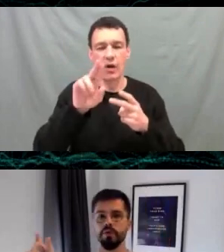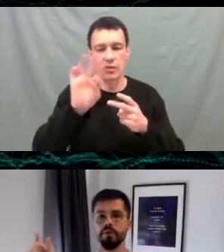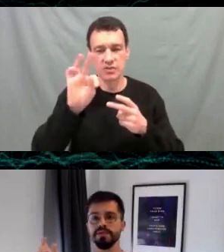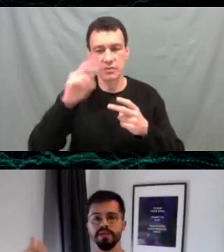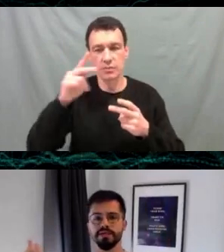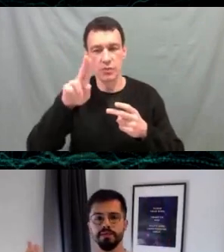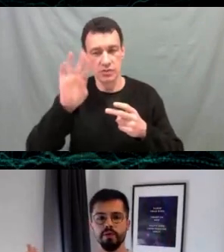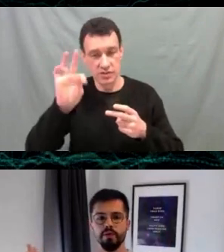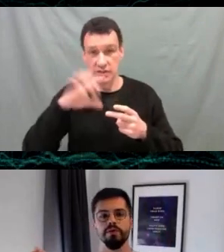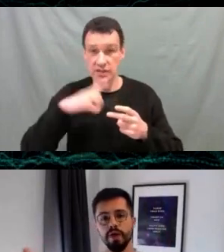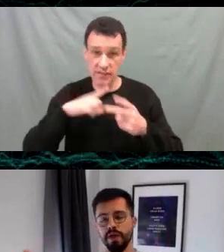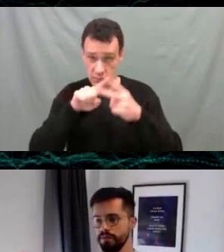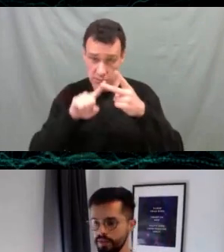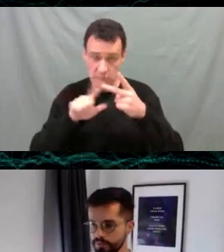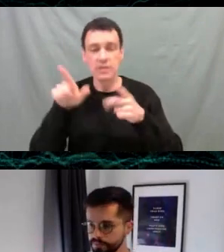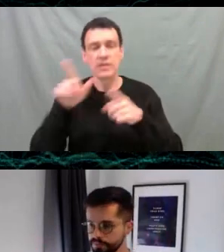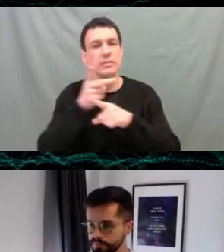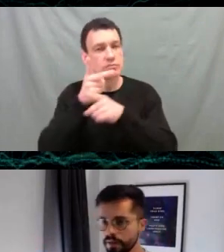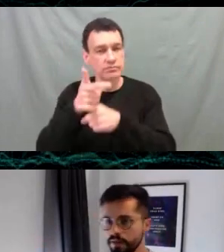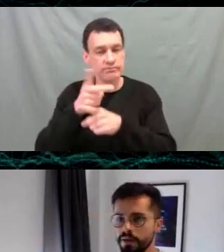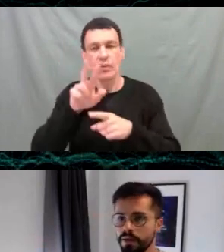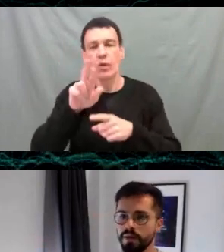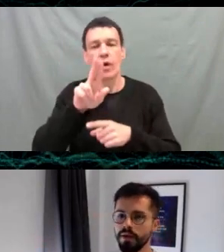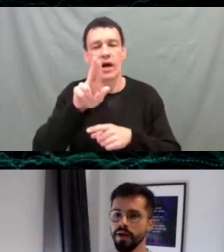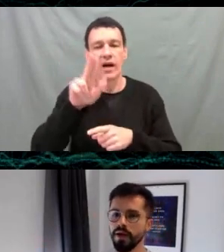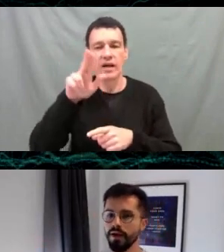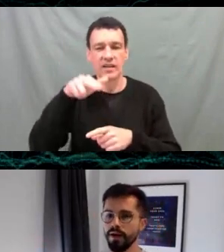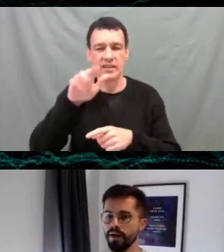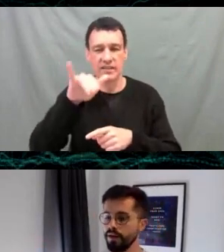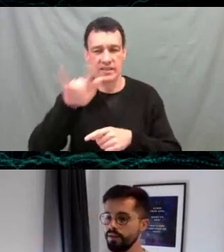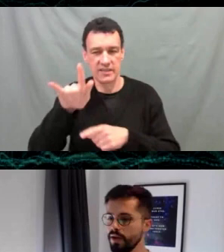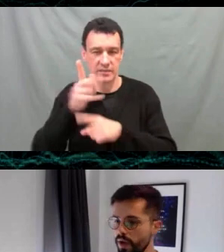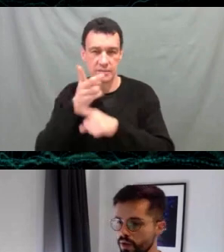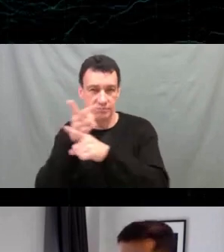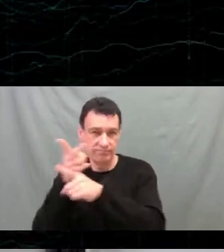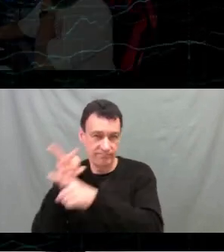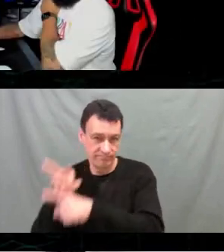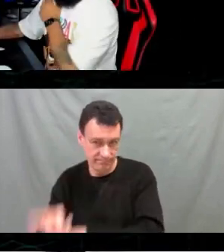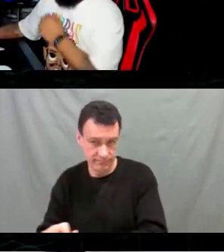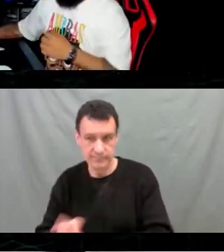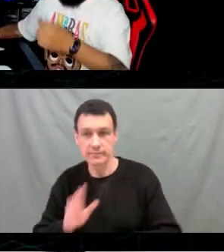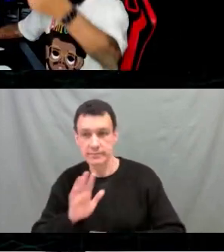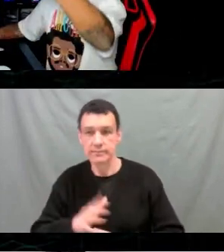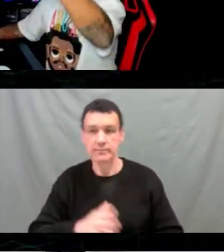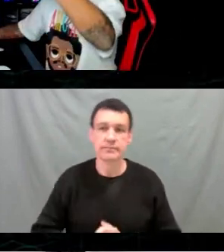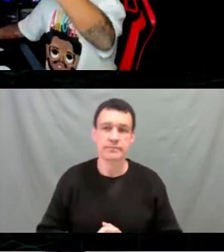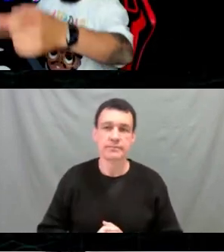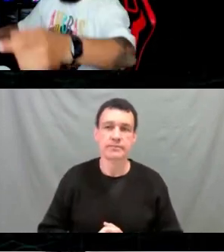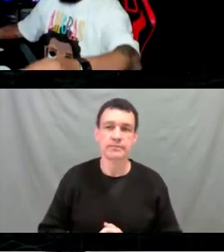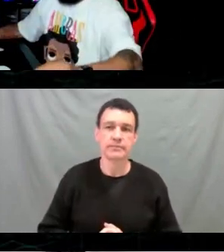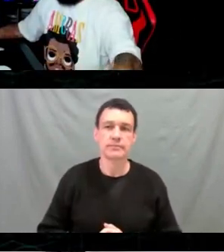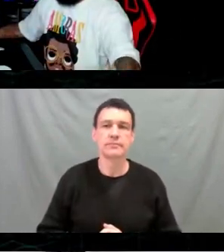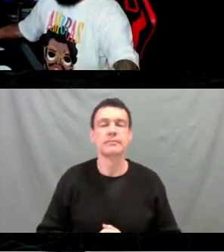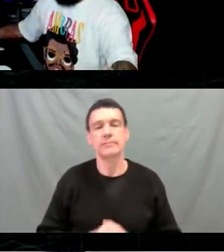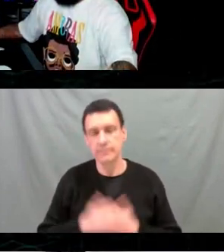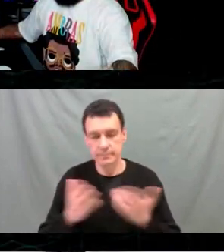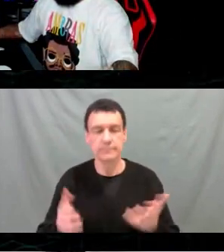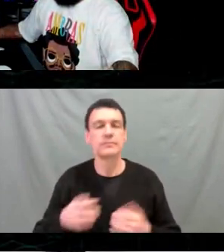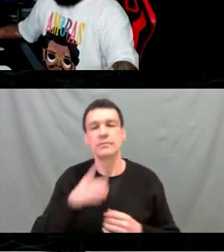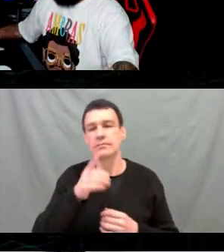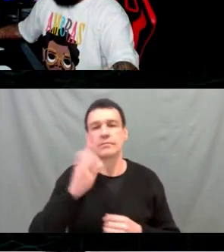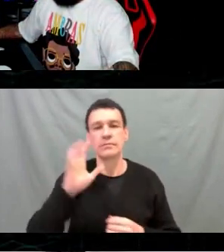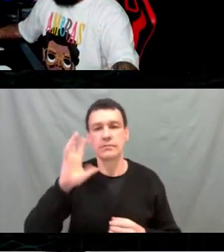procurando as Instância por hum ah então aí o que acontece é que quando você acha